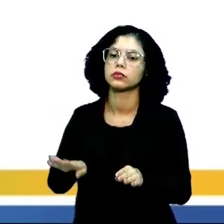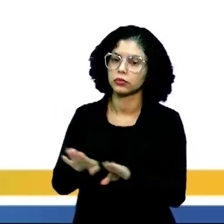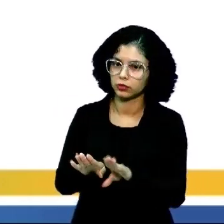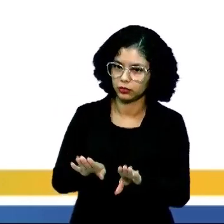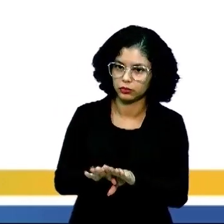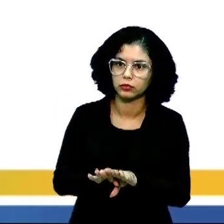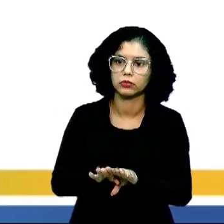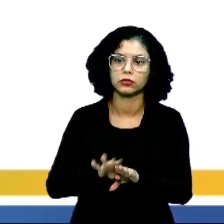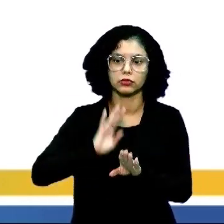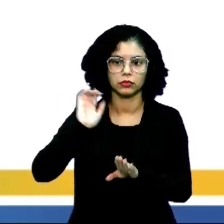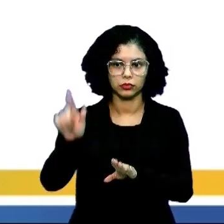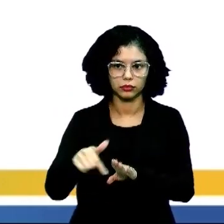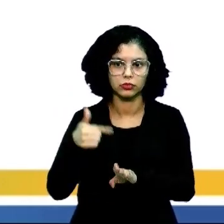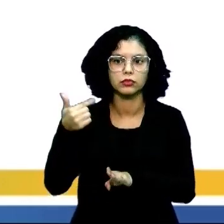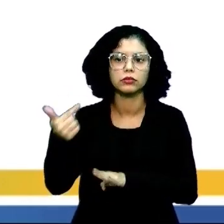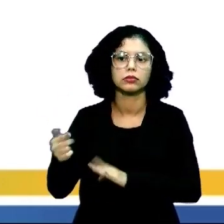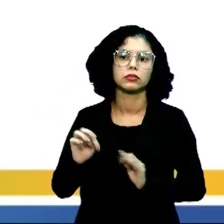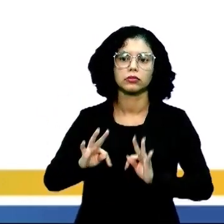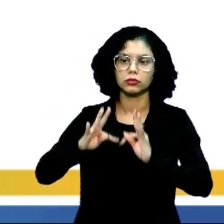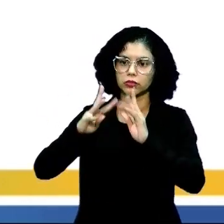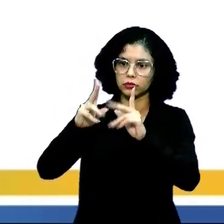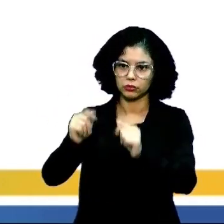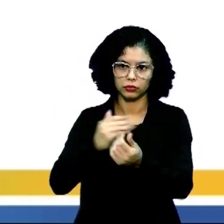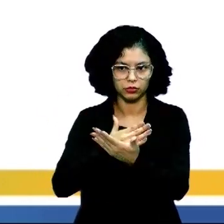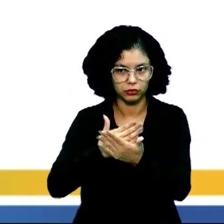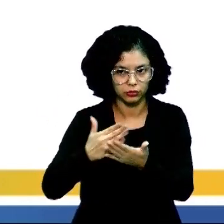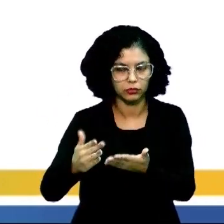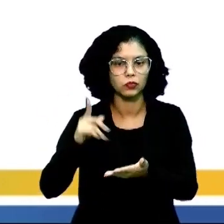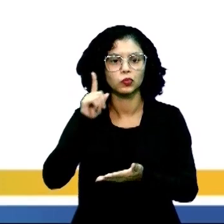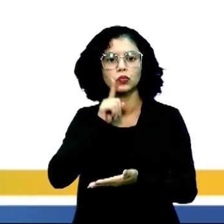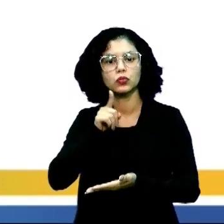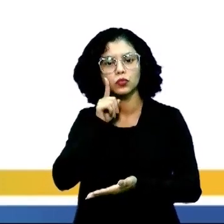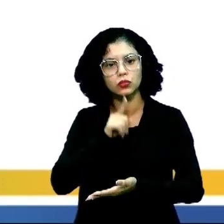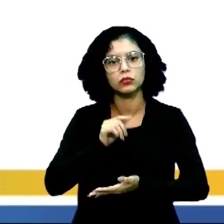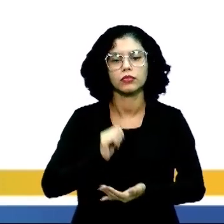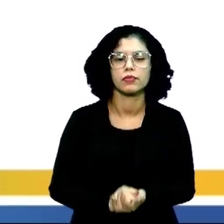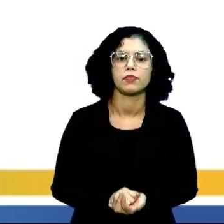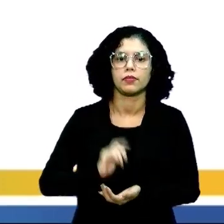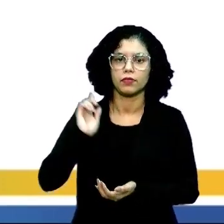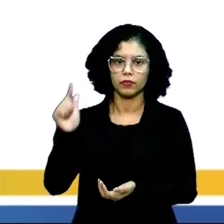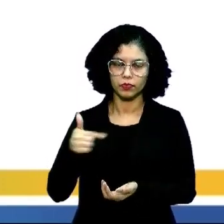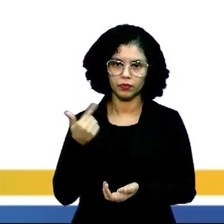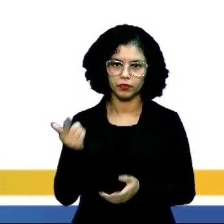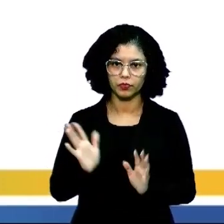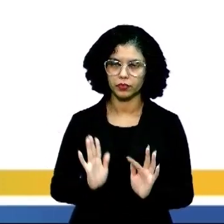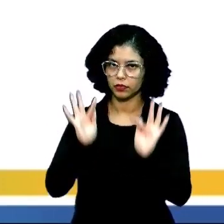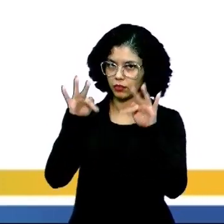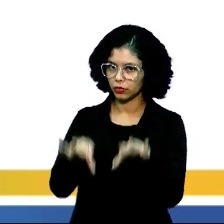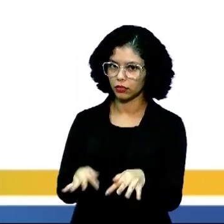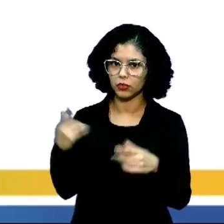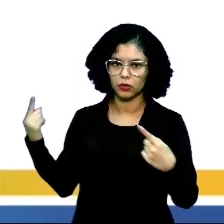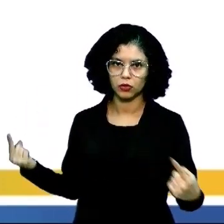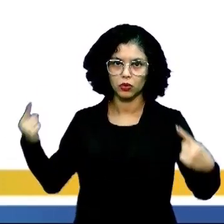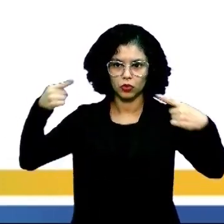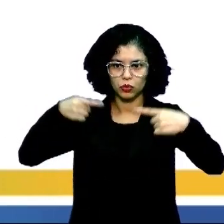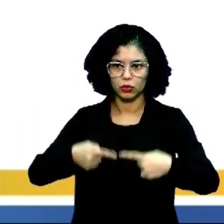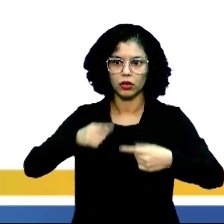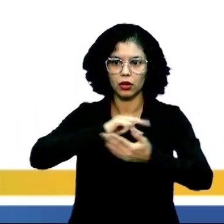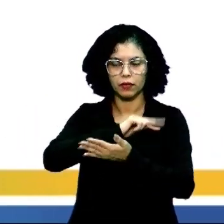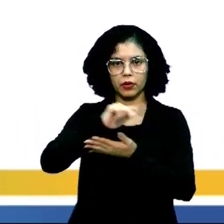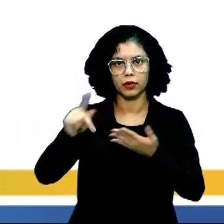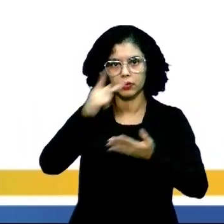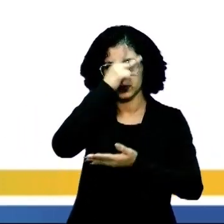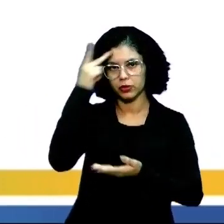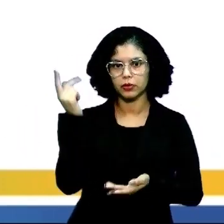recentemente, após toda a iniciativa dos Estados Unidos, após todo o confronto, milhares de